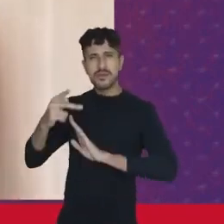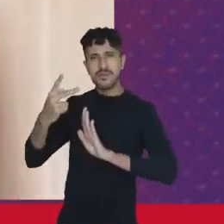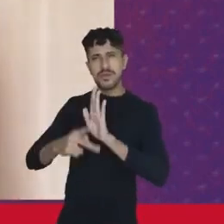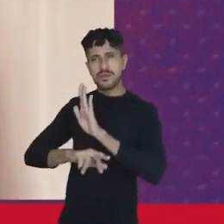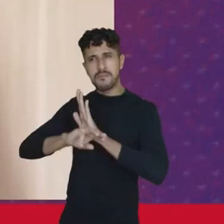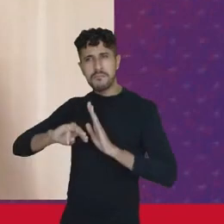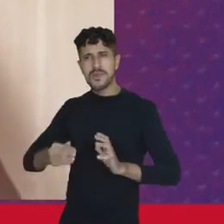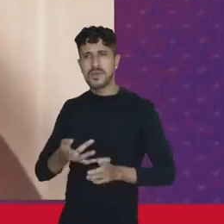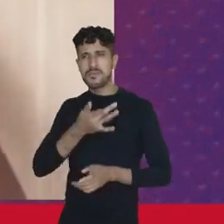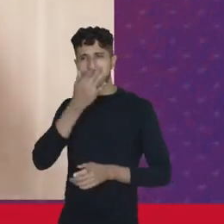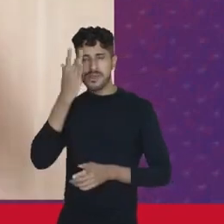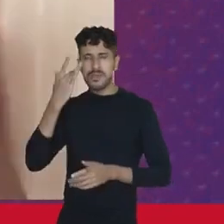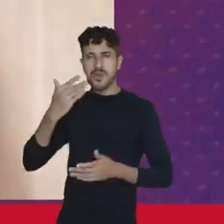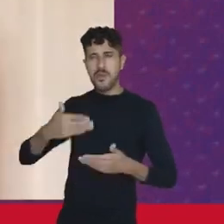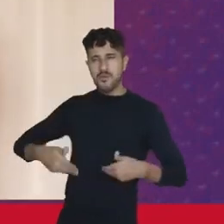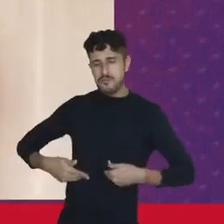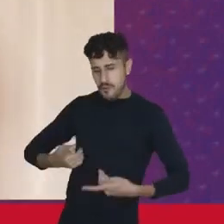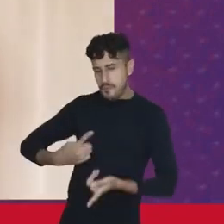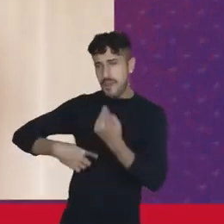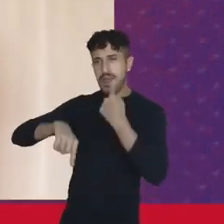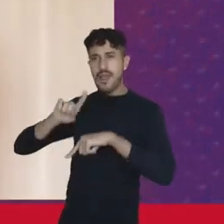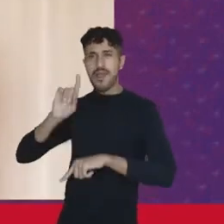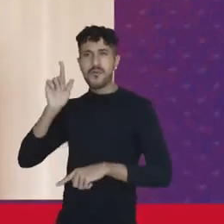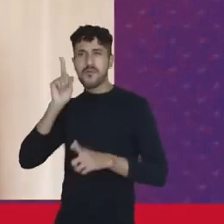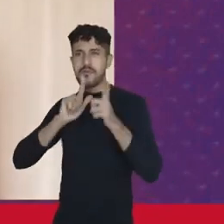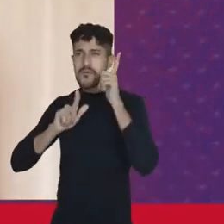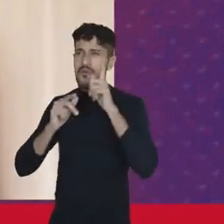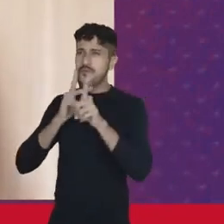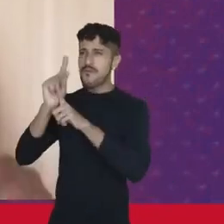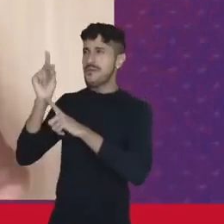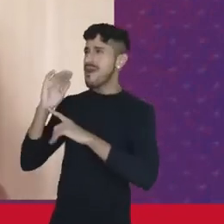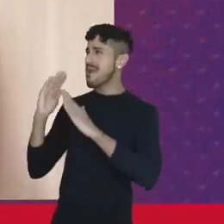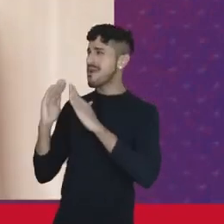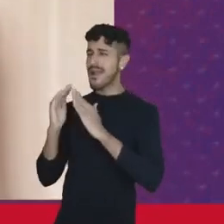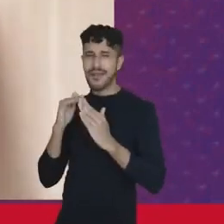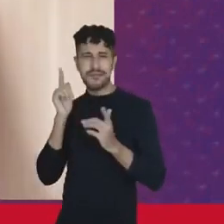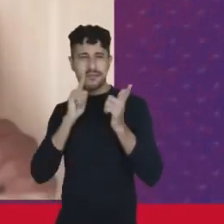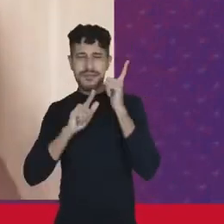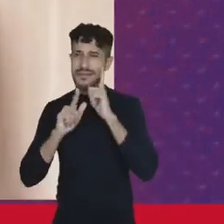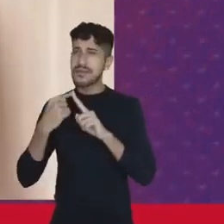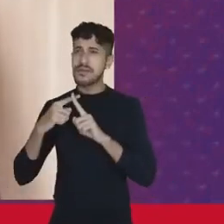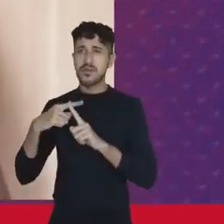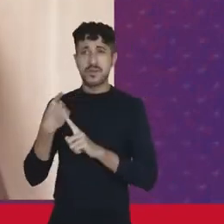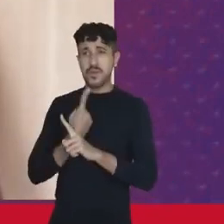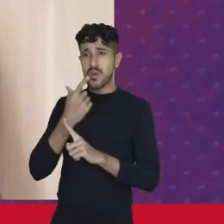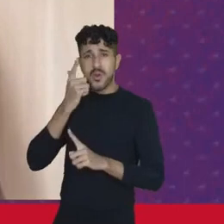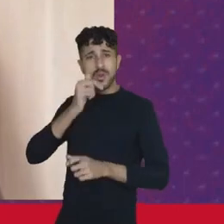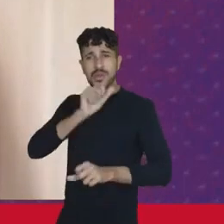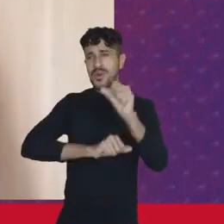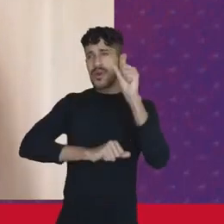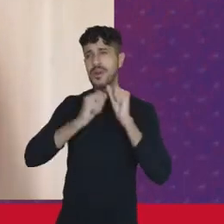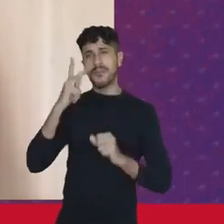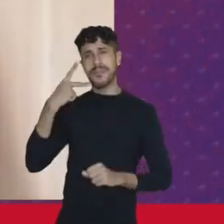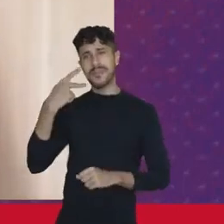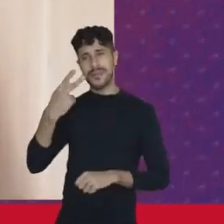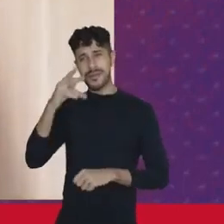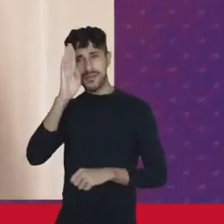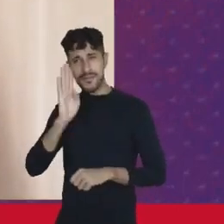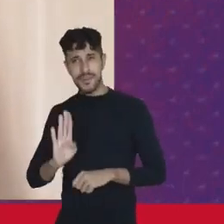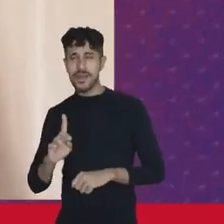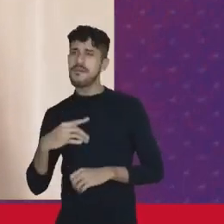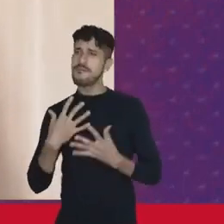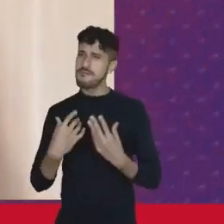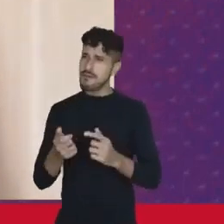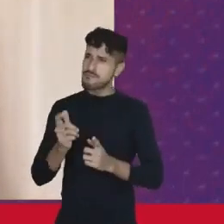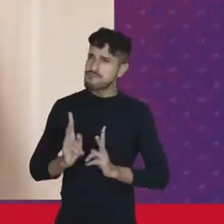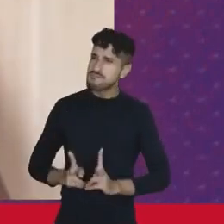milhões de pessoas saíram da fome, milhões de pessoas conquistaram as suas casas, porque nós transformamos a política no Brasil. E nós vamos